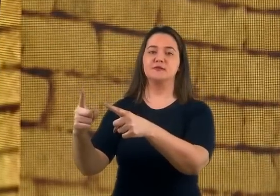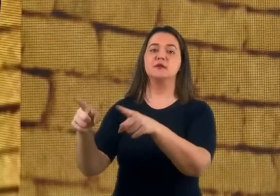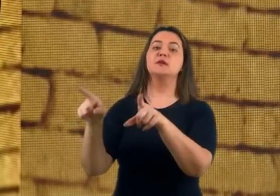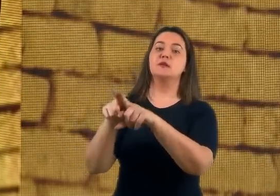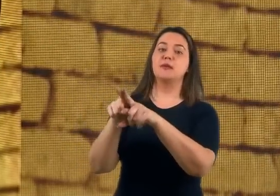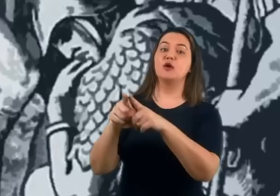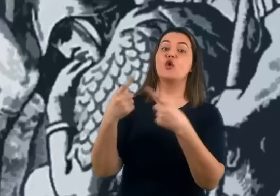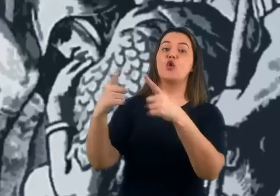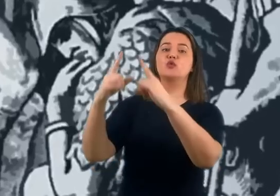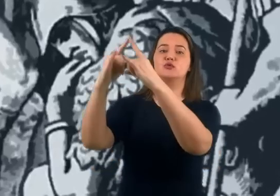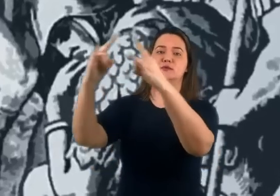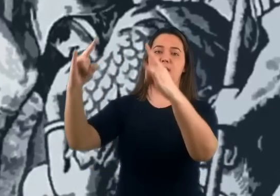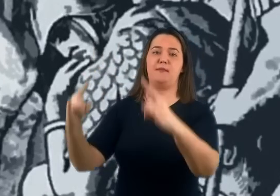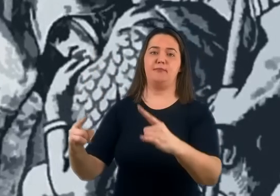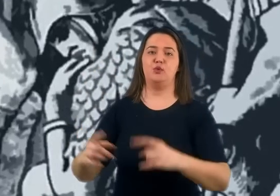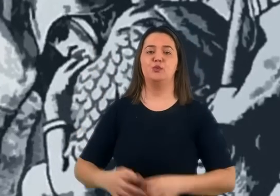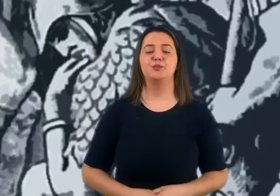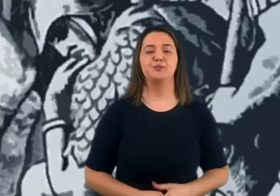contra o santuário.